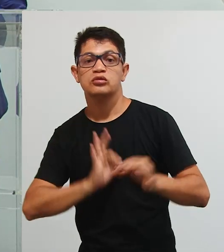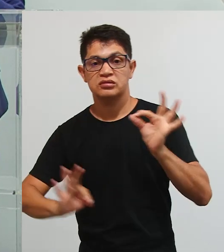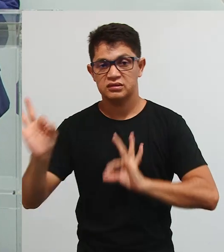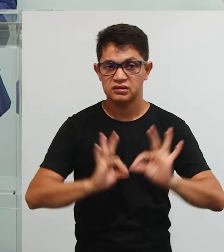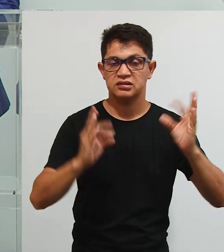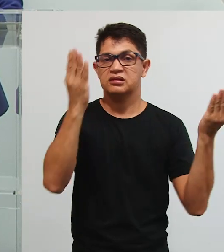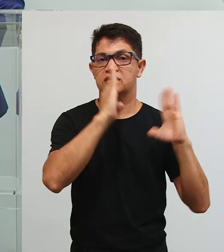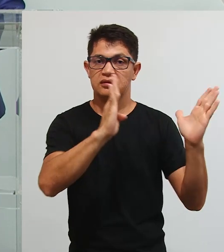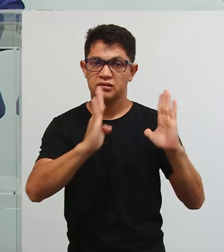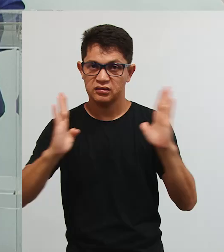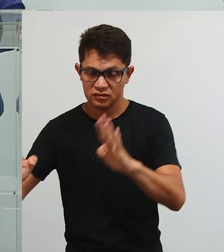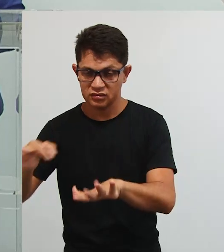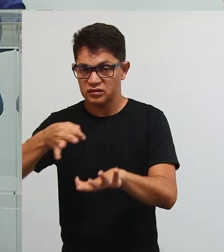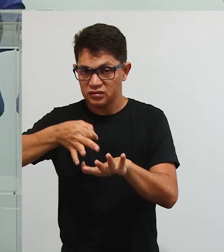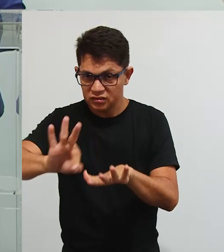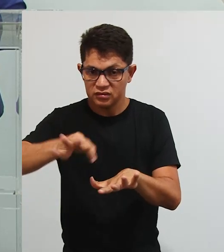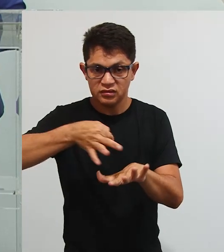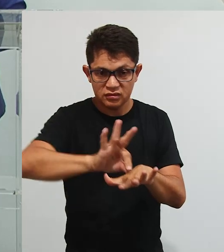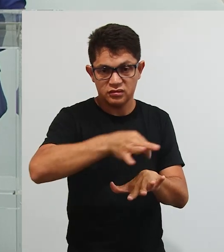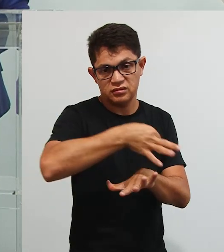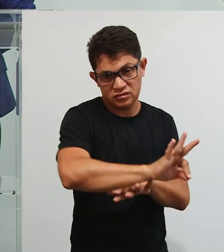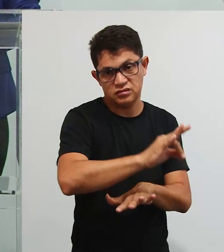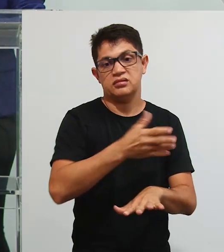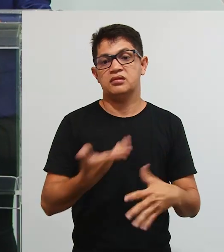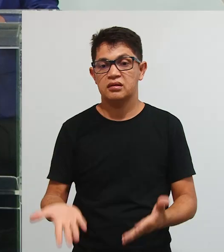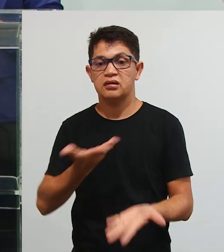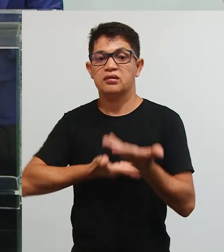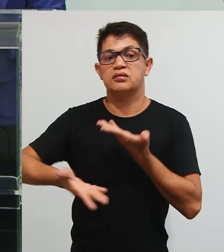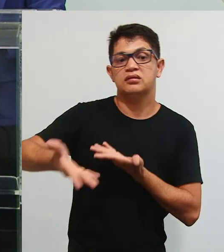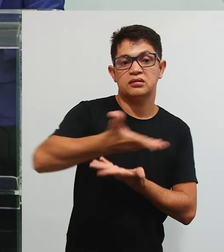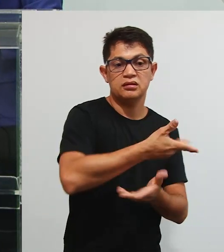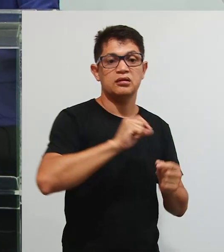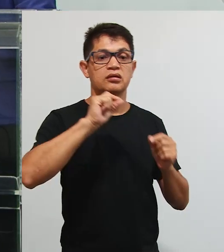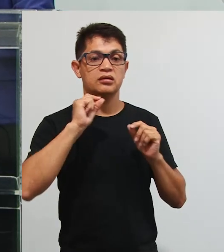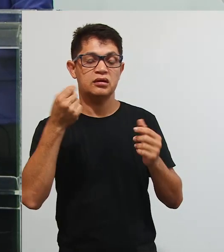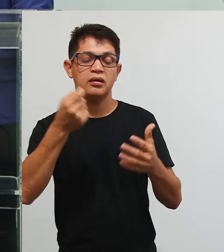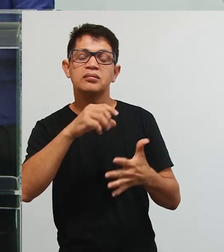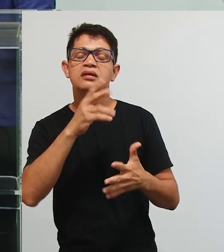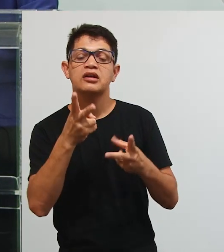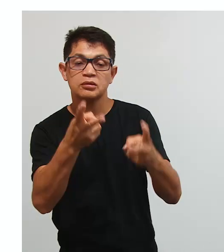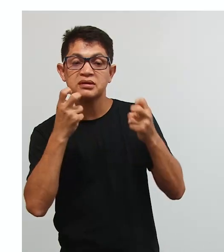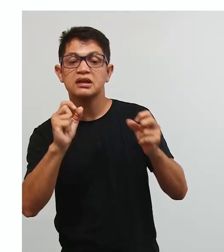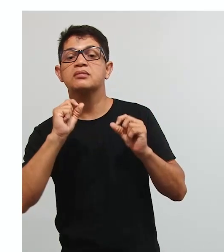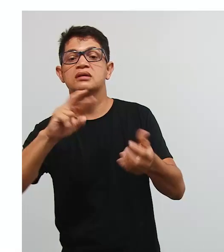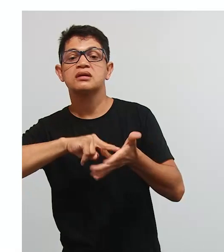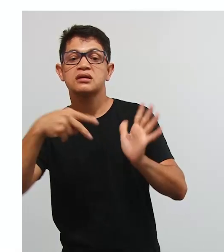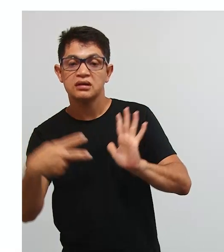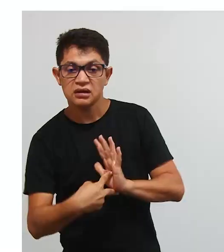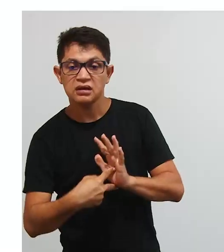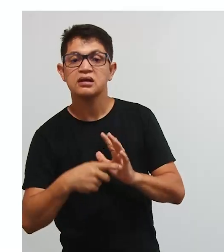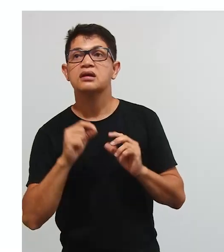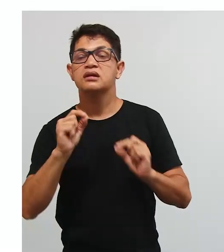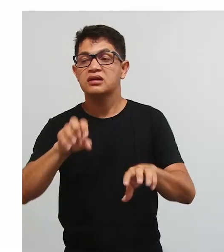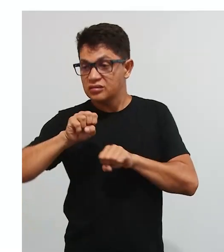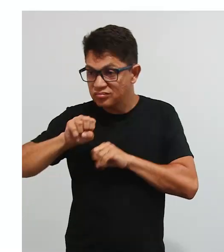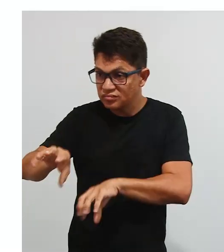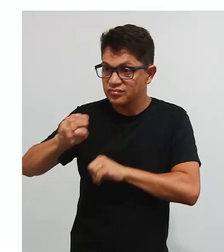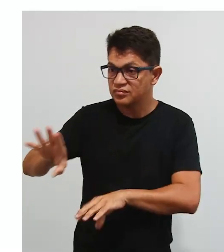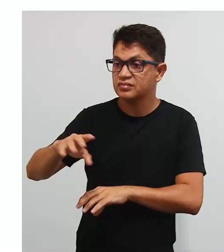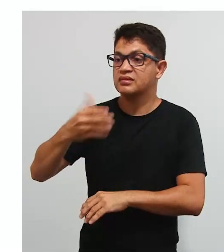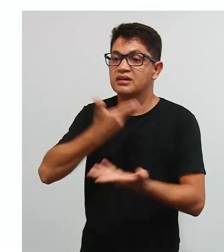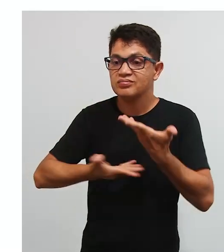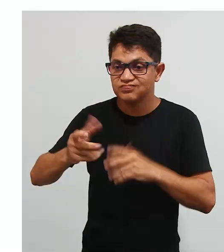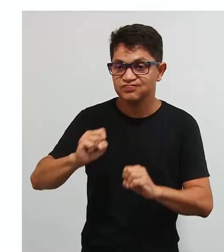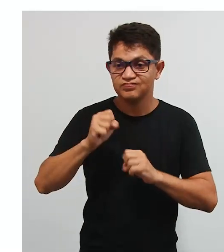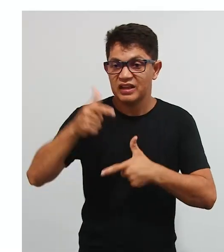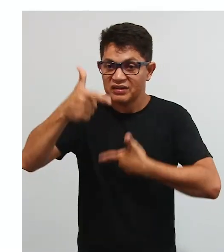atentar a essas modalidades da educação, ok? Voltando aqui para o nosso slide, a gente percebe que essa educação